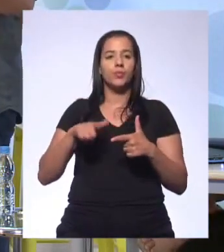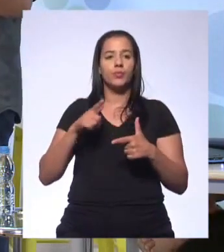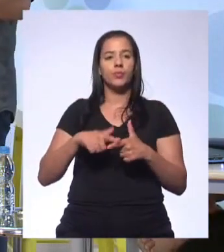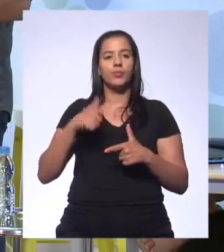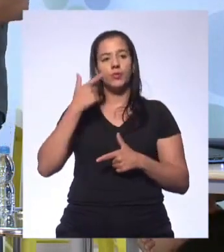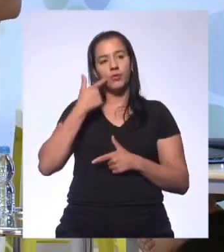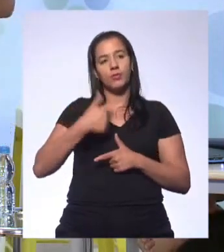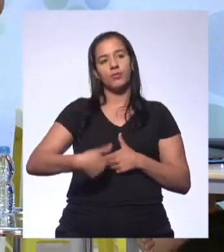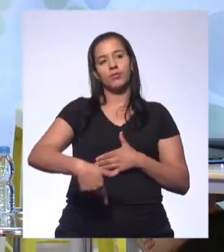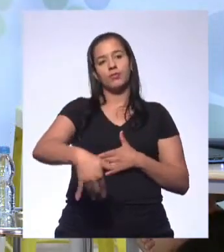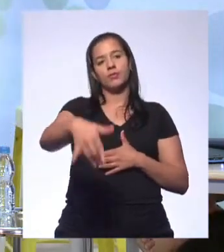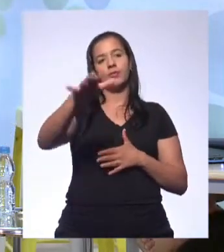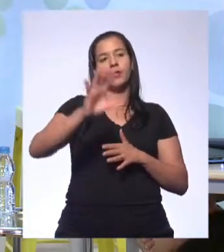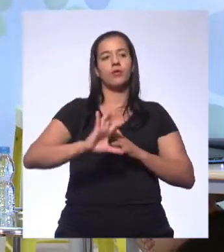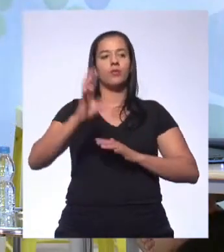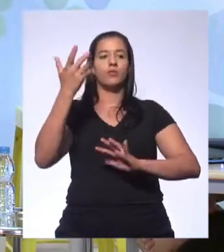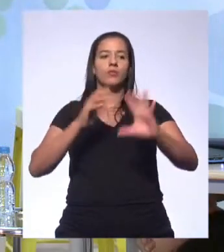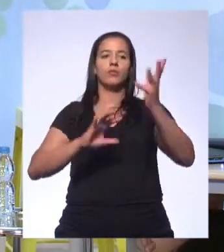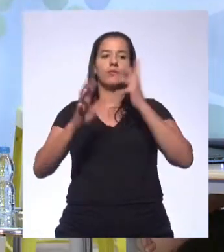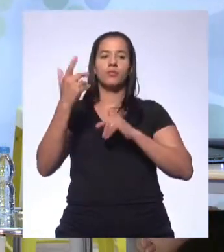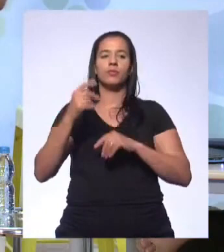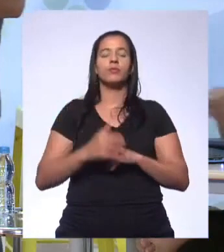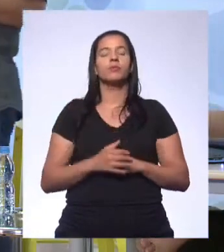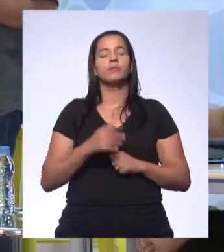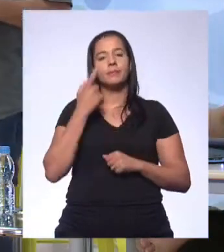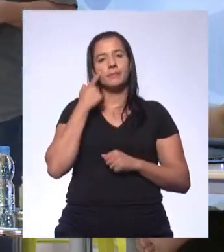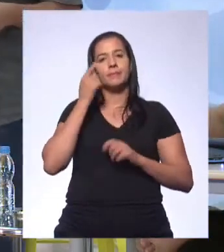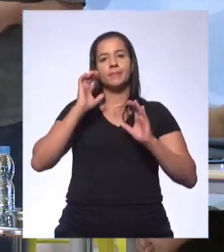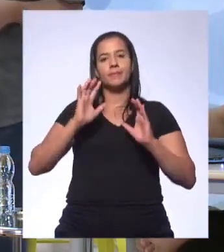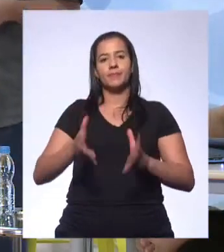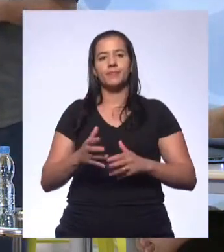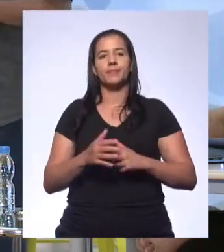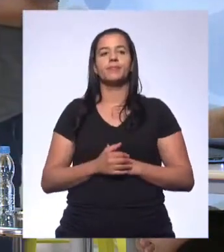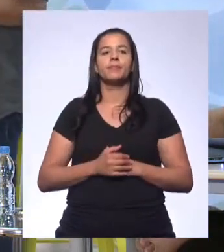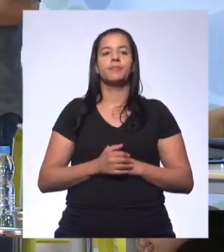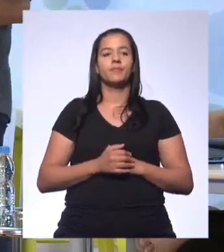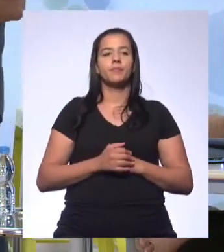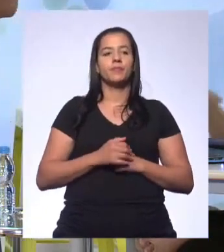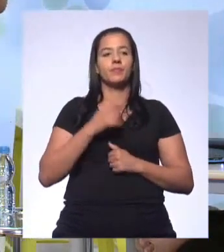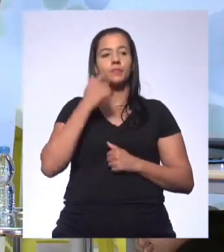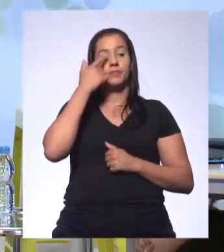gente vê alguns desastres ecológicos que nós já